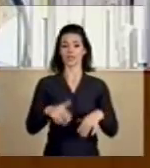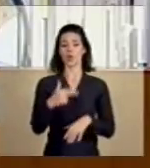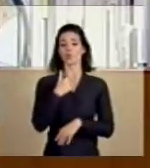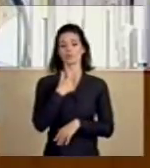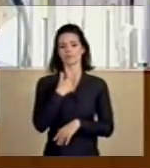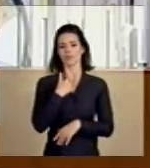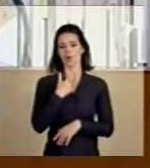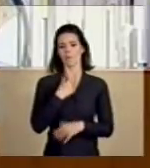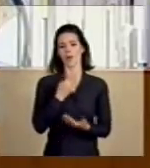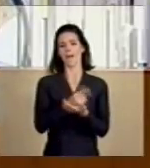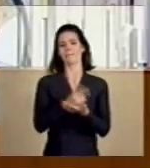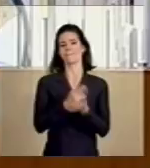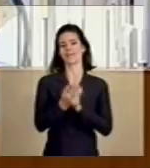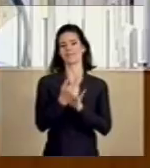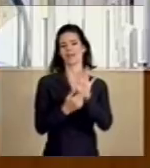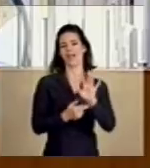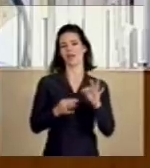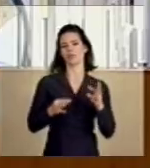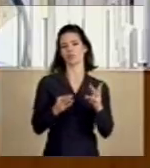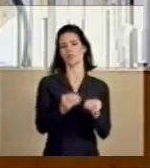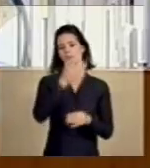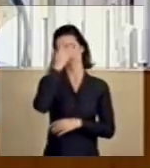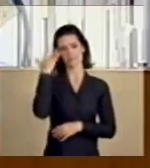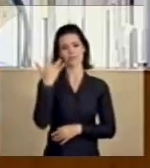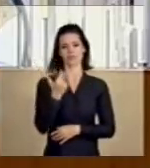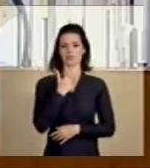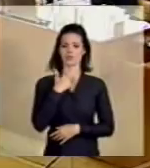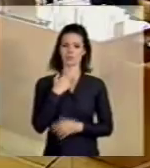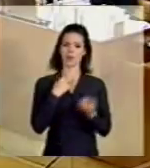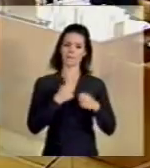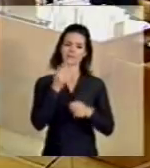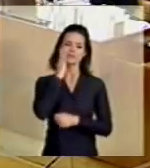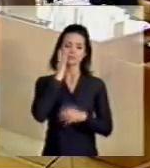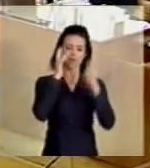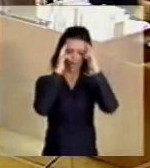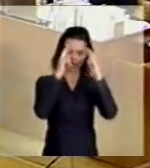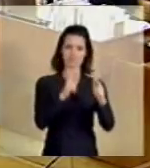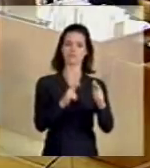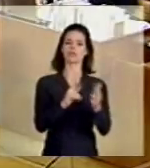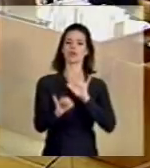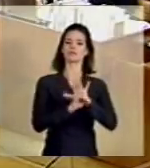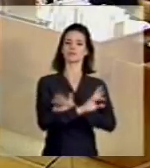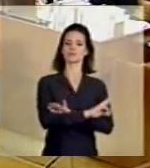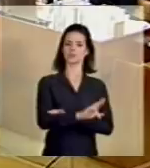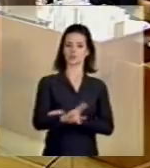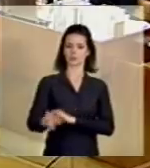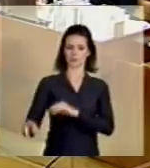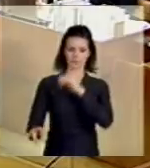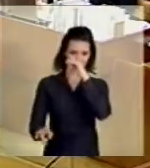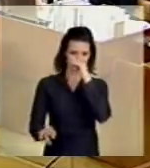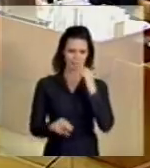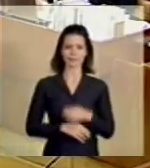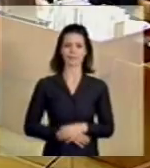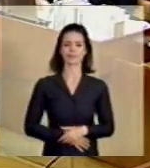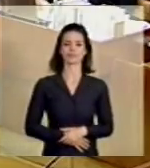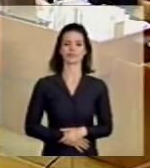é oferecer um registro para a nossa identificação sócio-jurídica, como aqui já foi muitas vezes dito. Não se